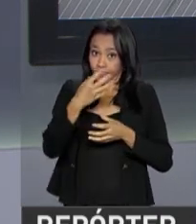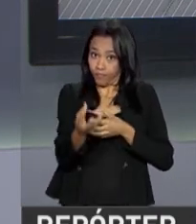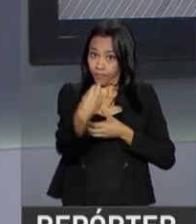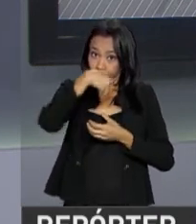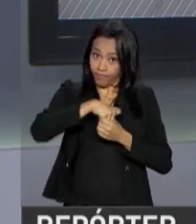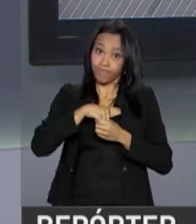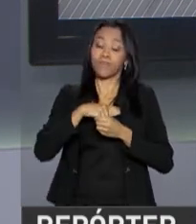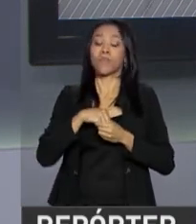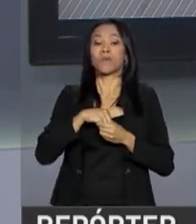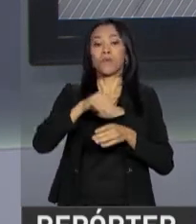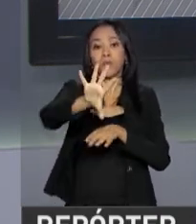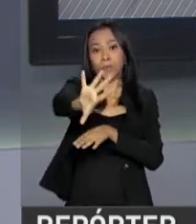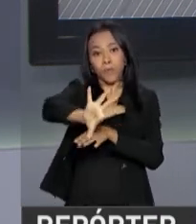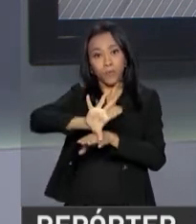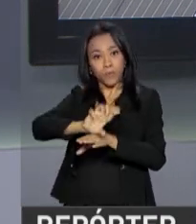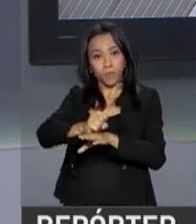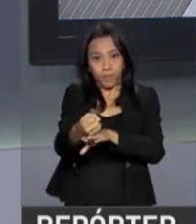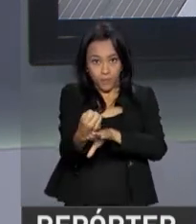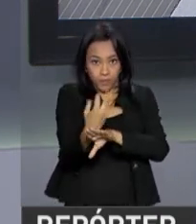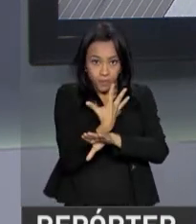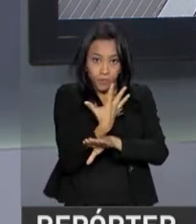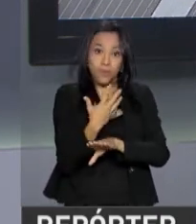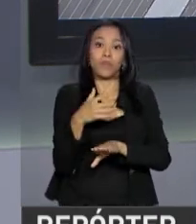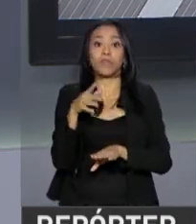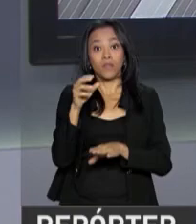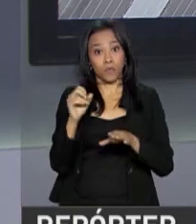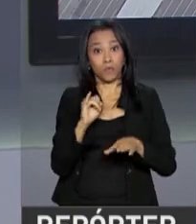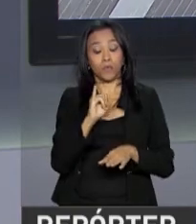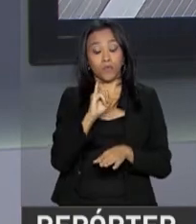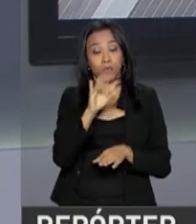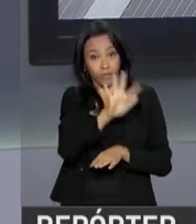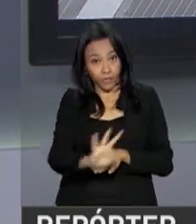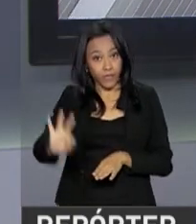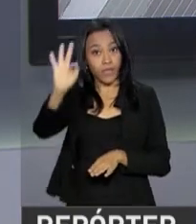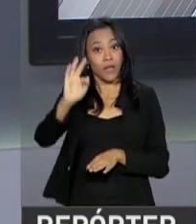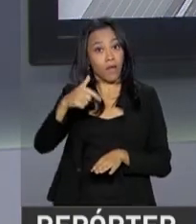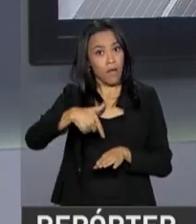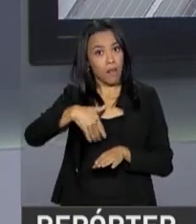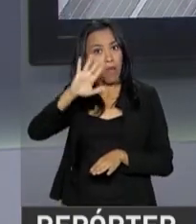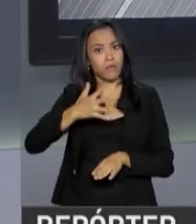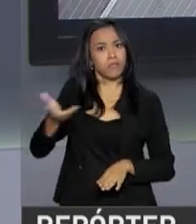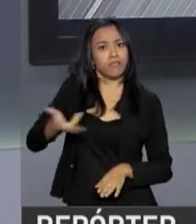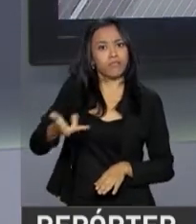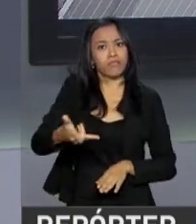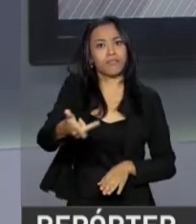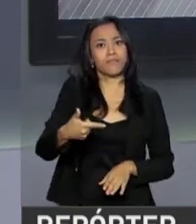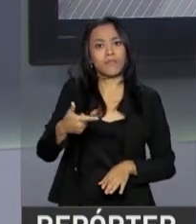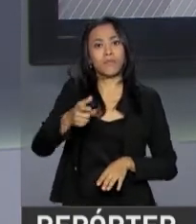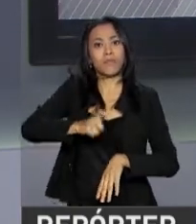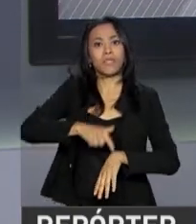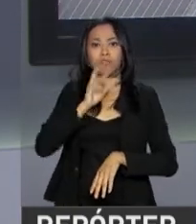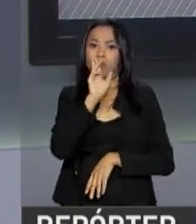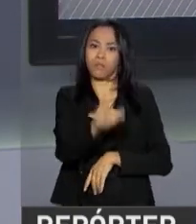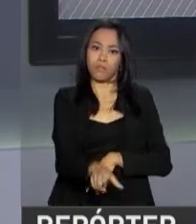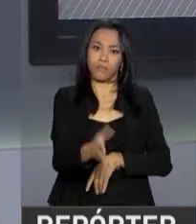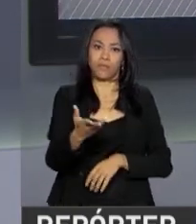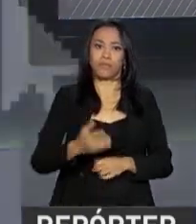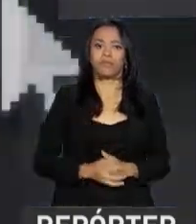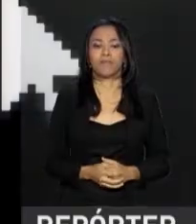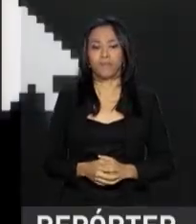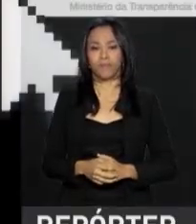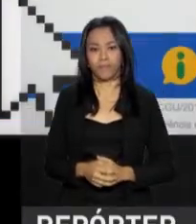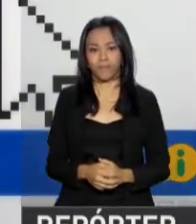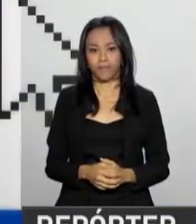de todas as ouvidorias federais uma das vantagens do eu ouvi é a maior agilidade no tempo de resposta ao cidadão